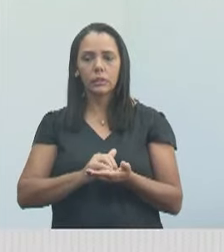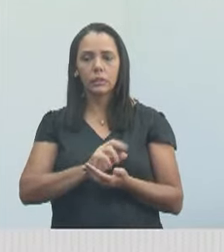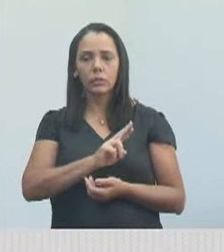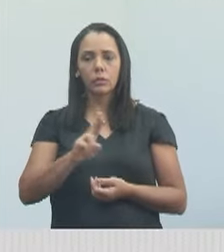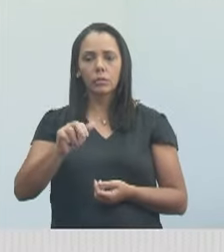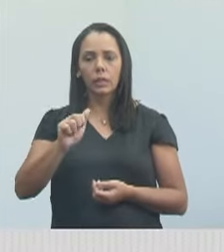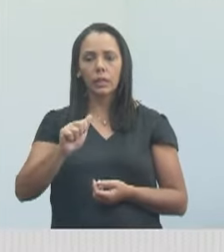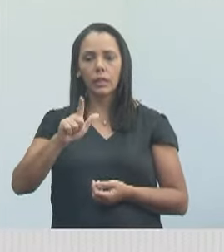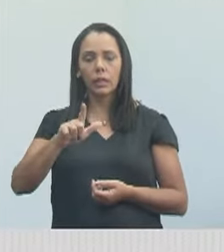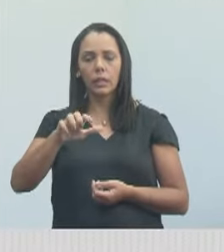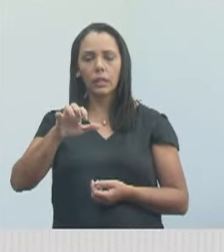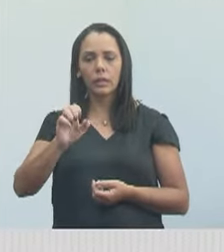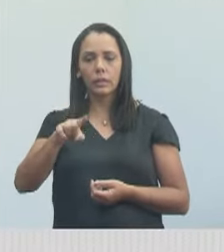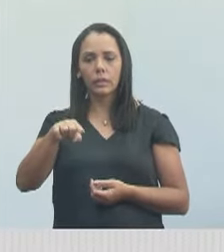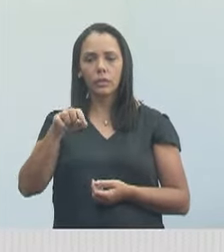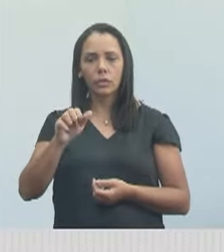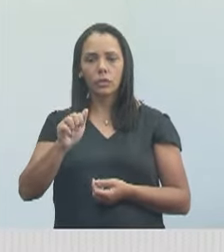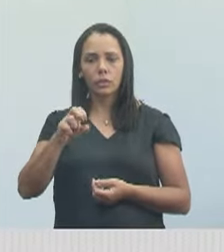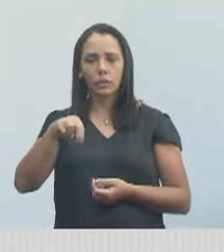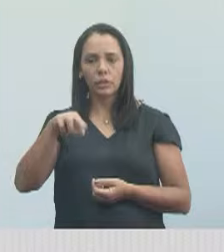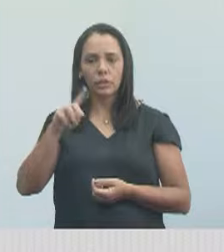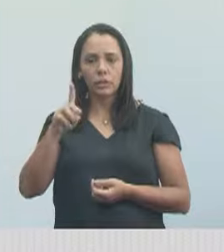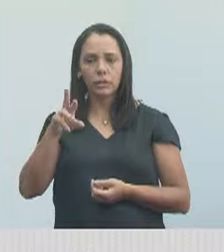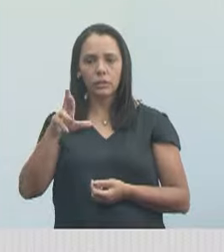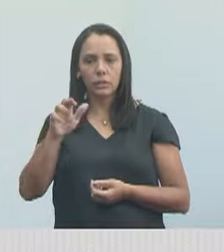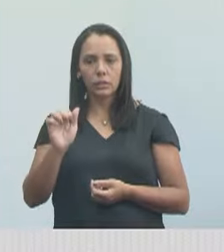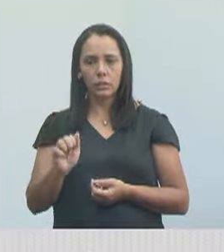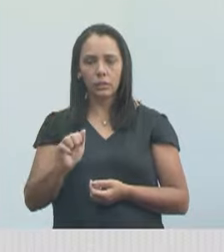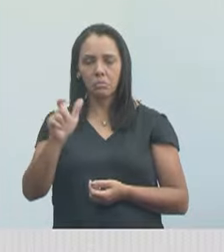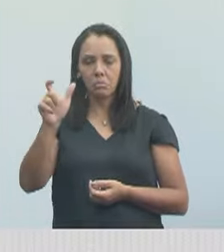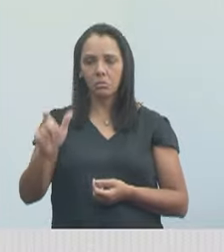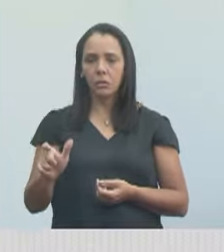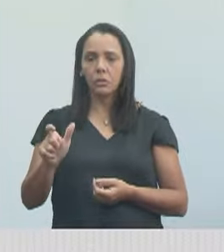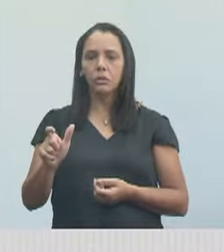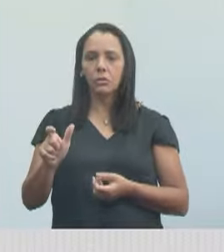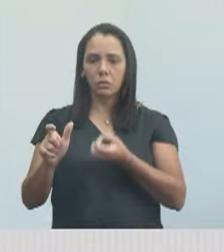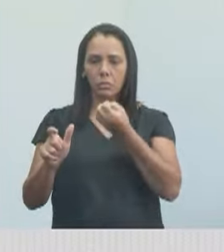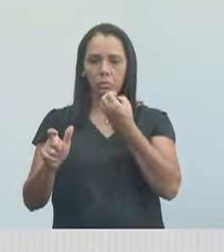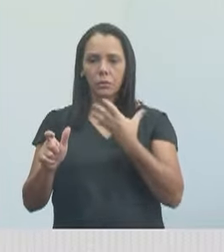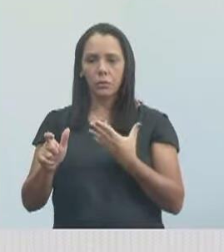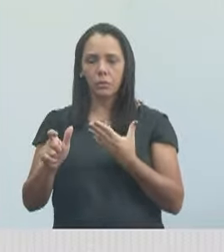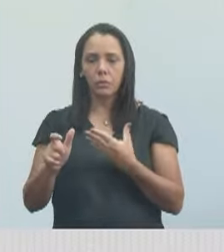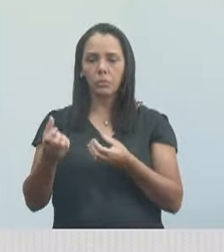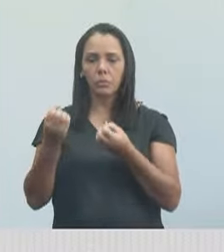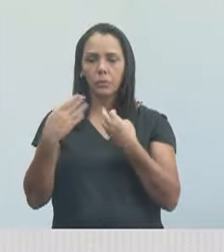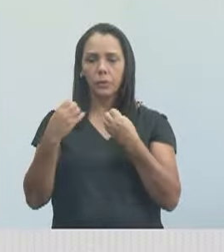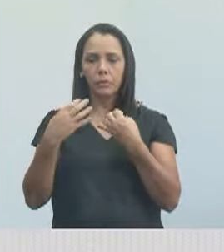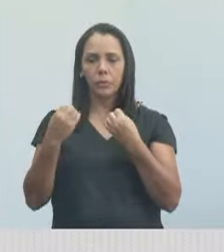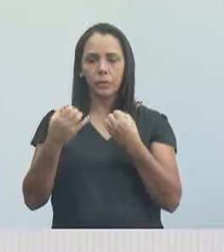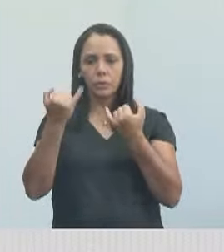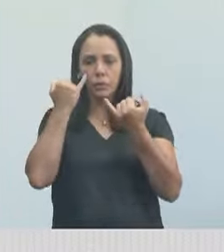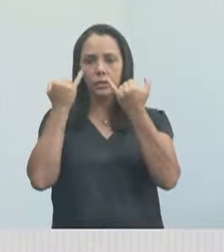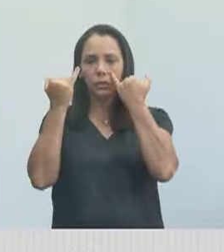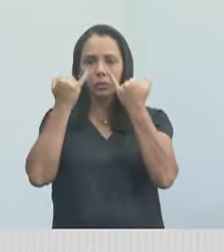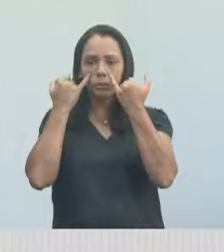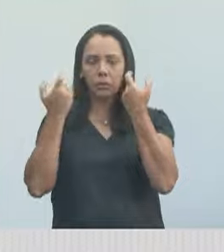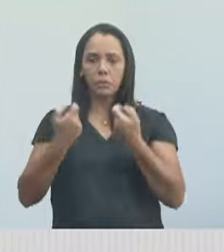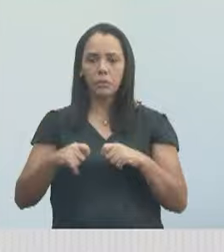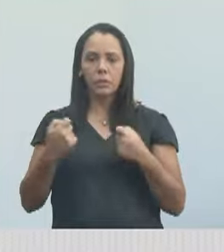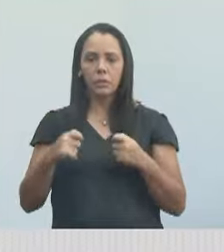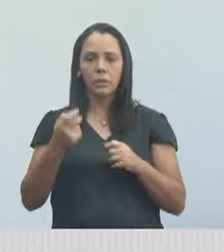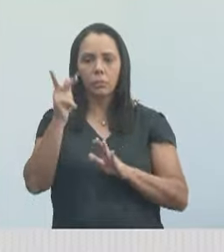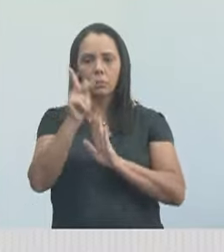Alexandra Gimenez, super bem recebidas, uma simpatia sem igual. Me passou todas as informações necessárias para